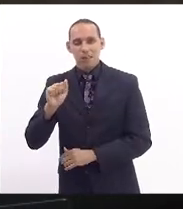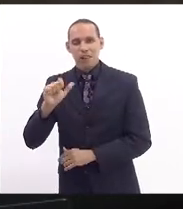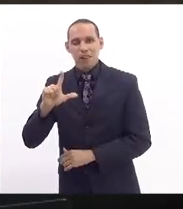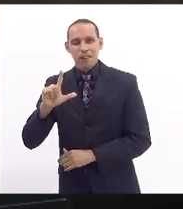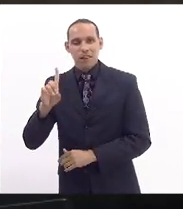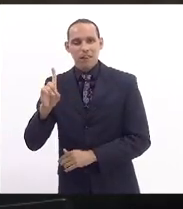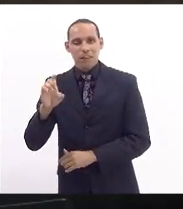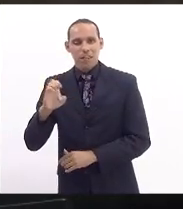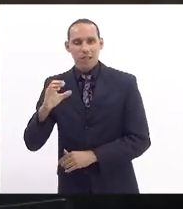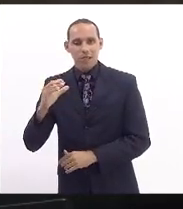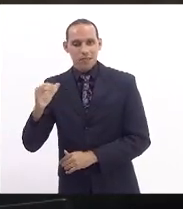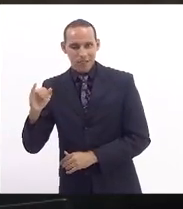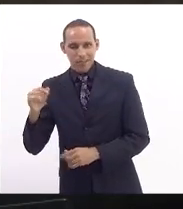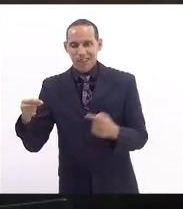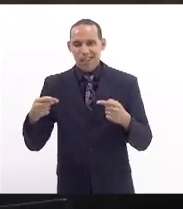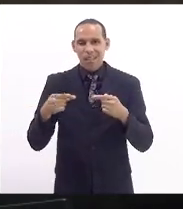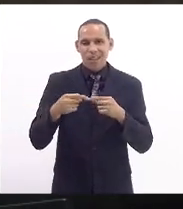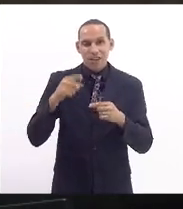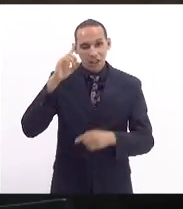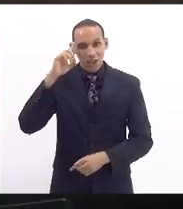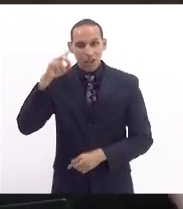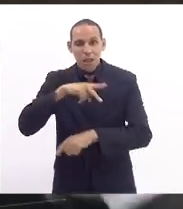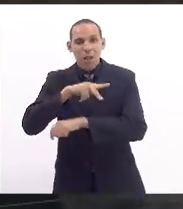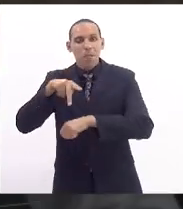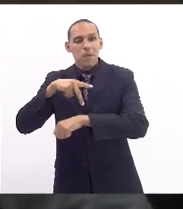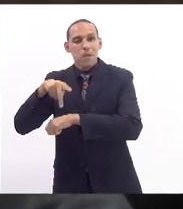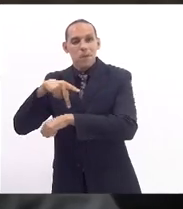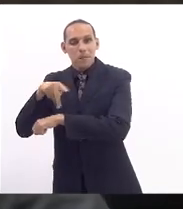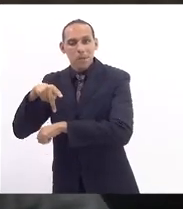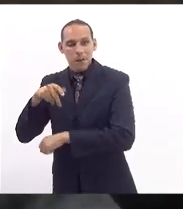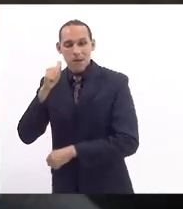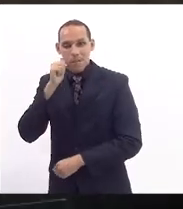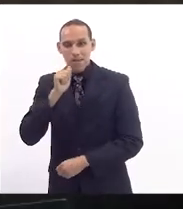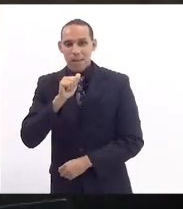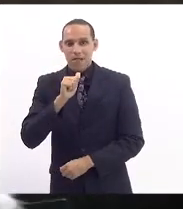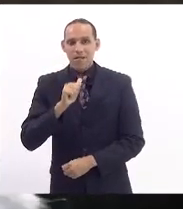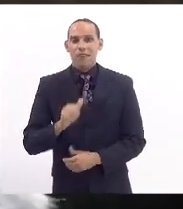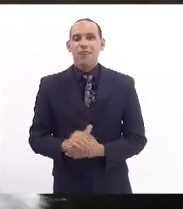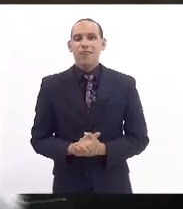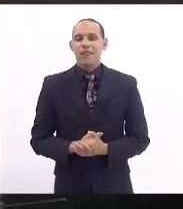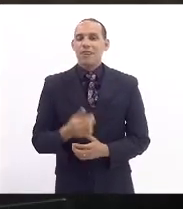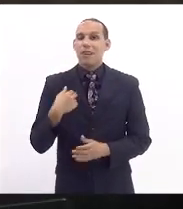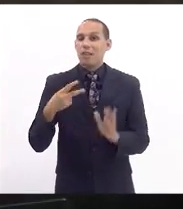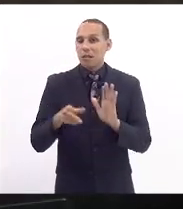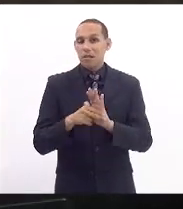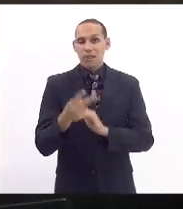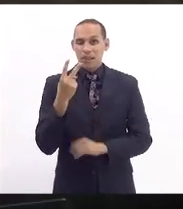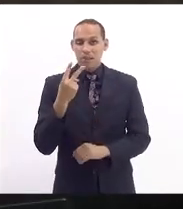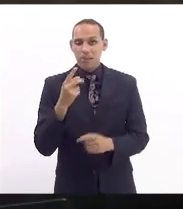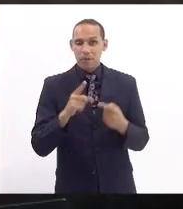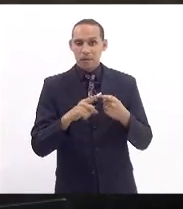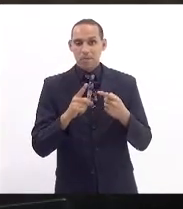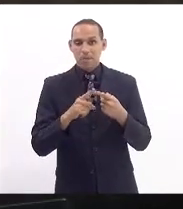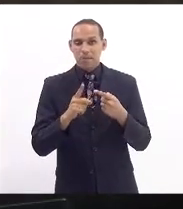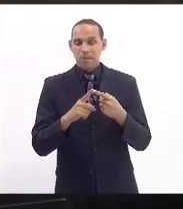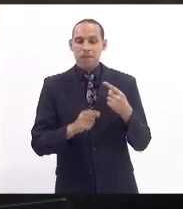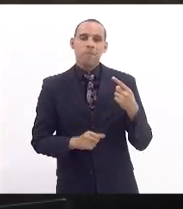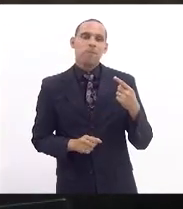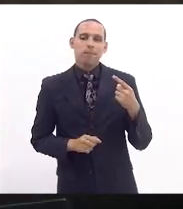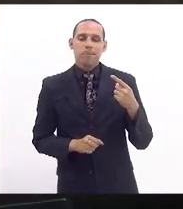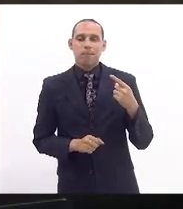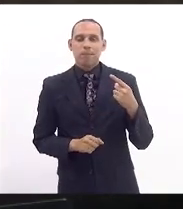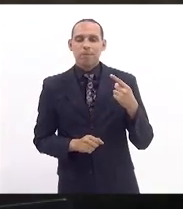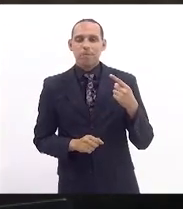do Dia Internacional da Mulher eu fiz duas emendas a número um senhor